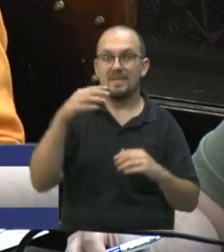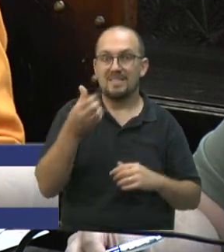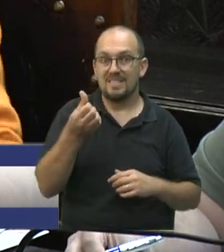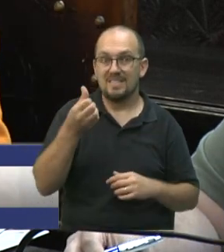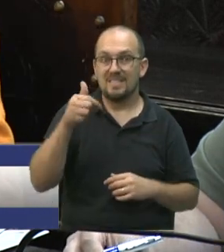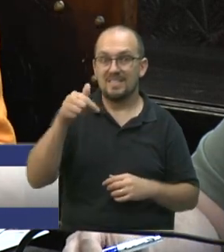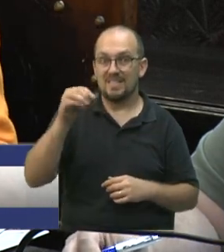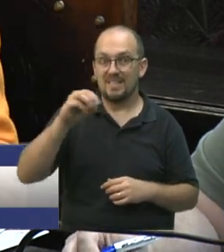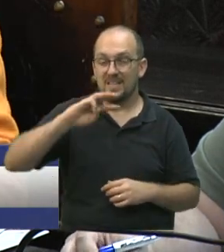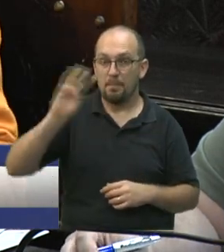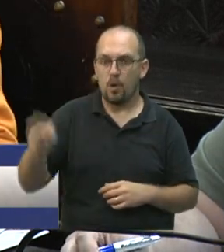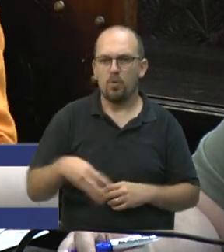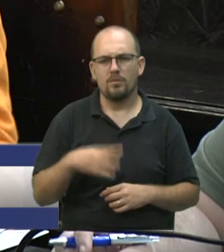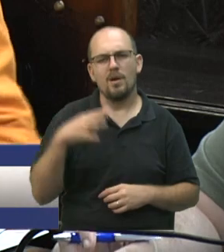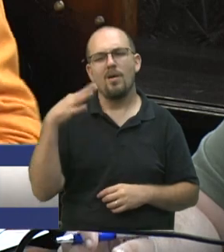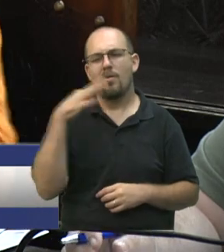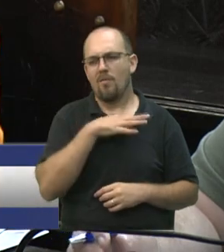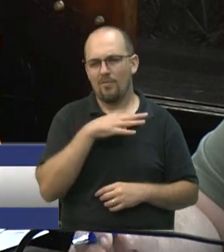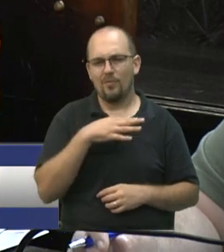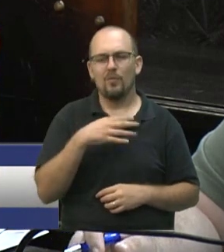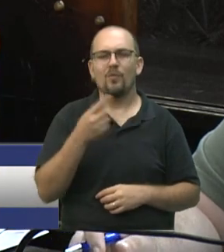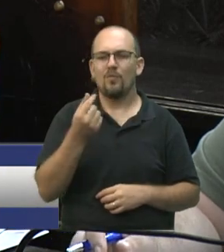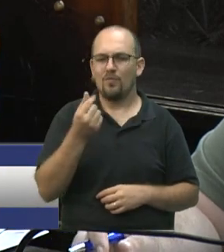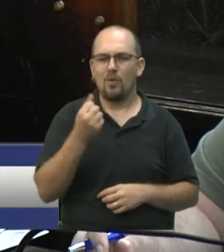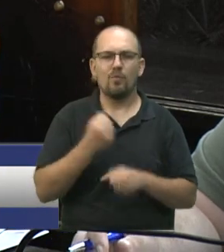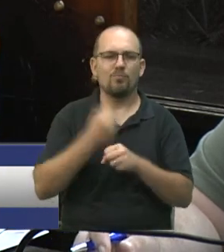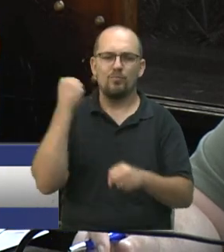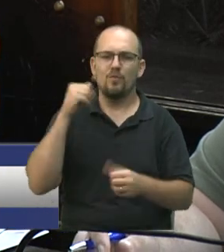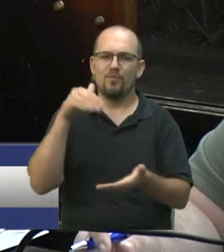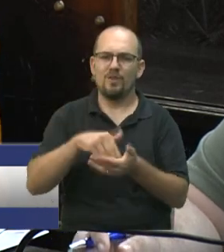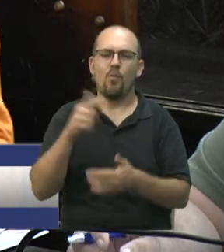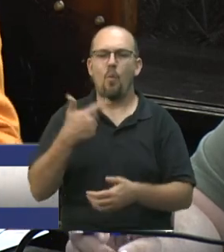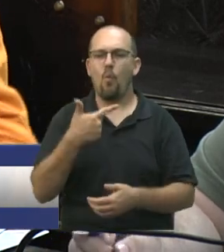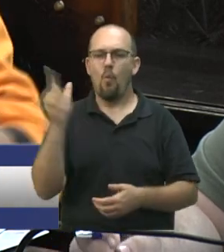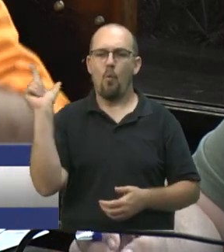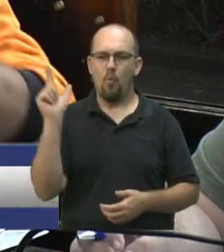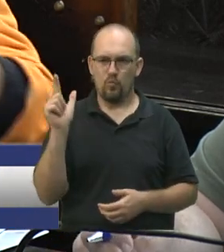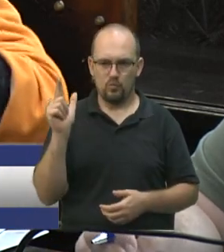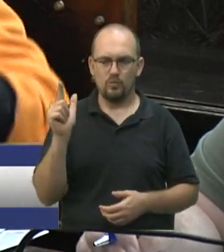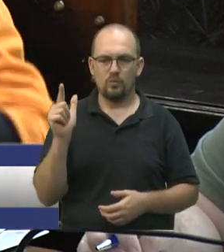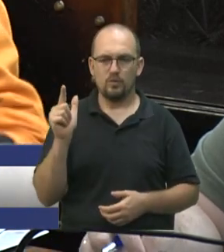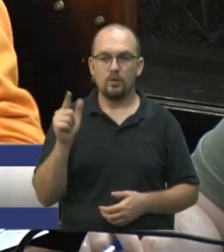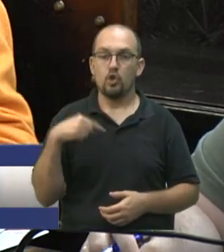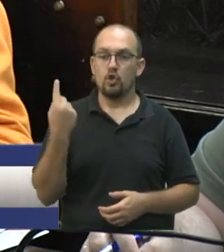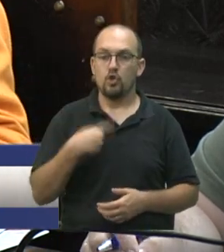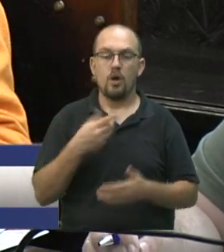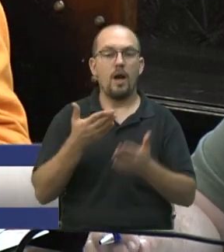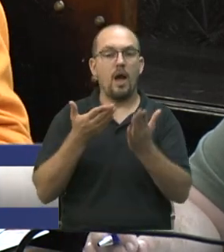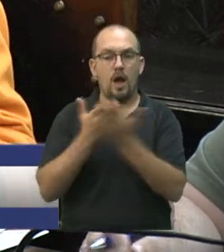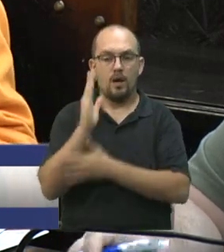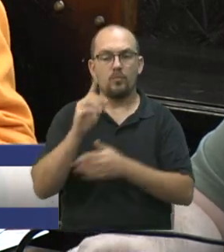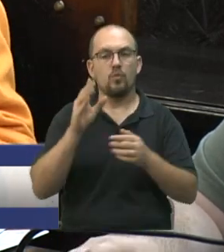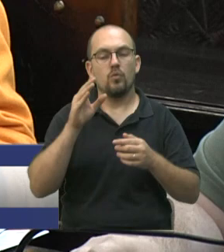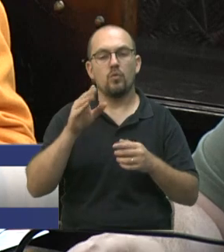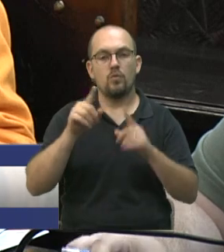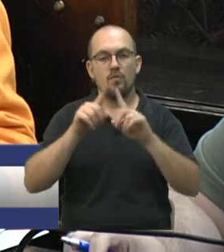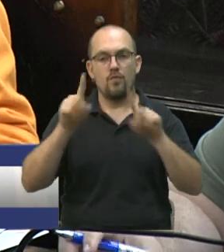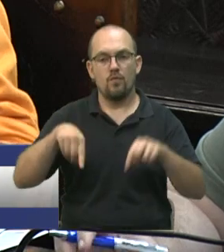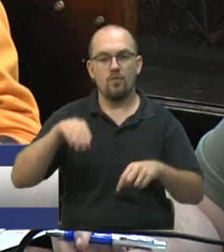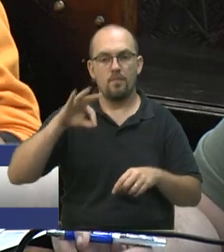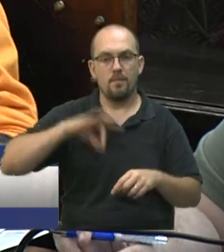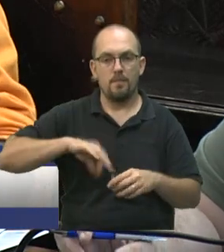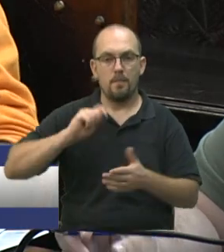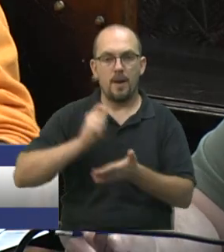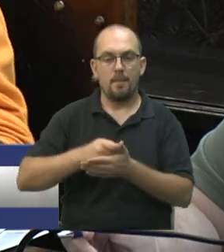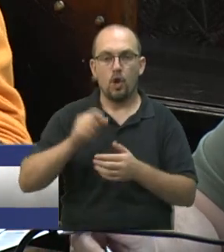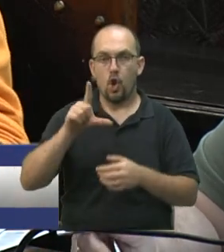milhões, é óbvio que o valor montante final, ele é outro. Salvo engano, nós aprovamos para a folha de pagamento na LOA deste ano, algo